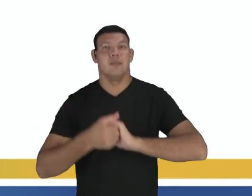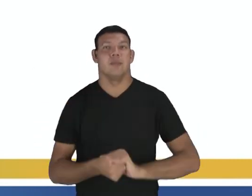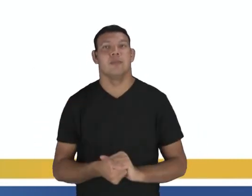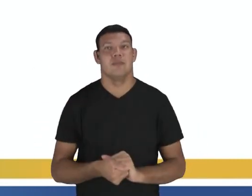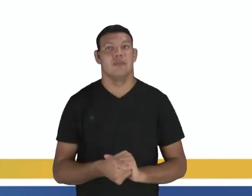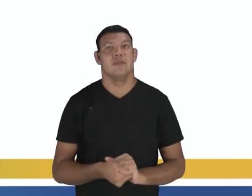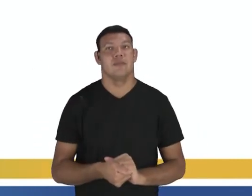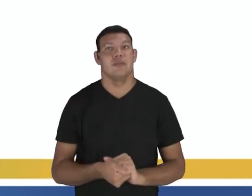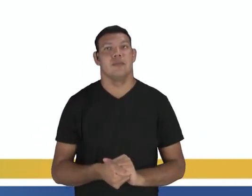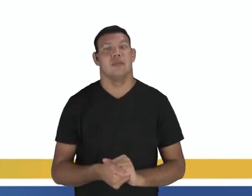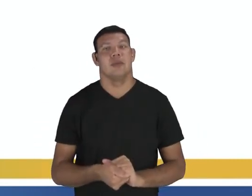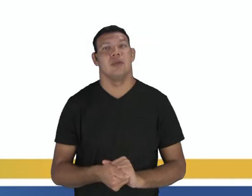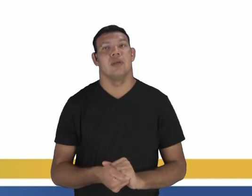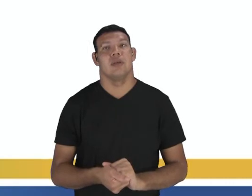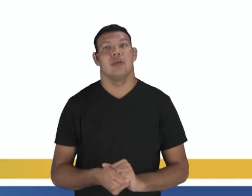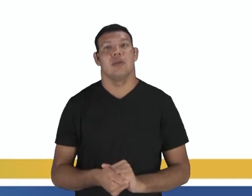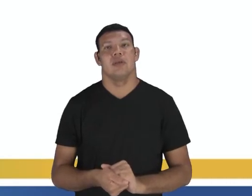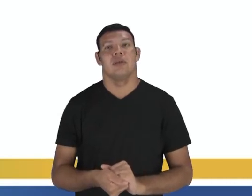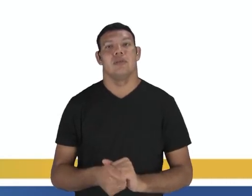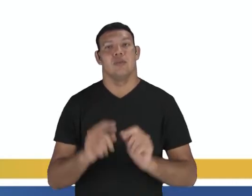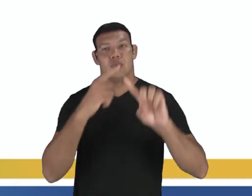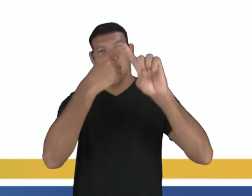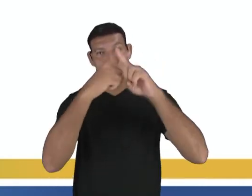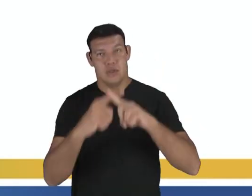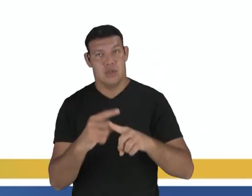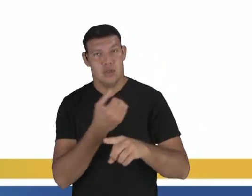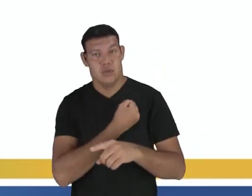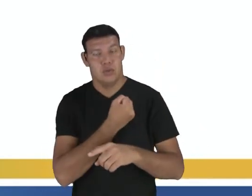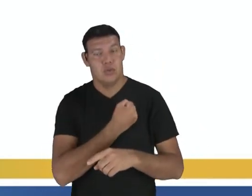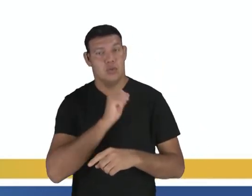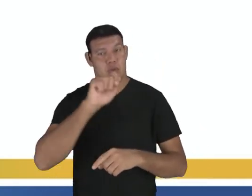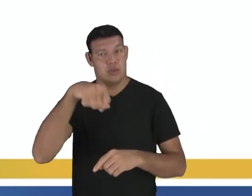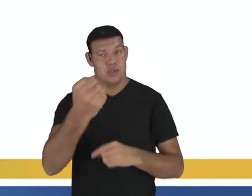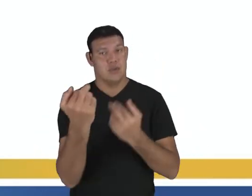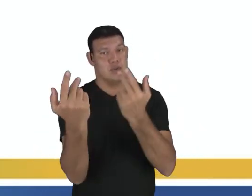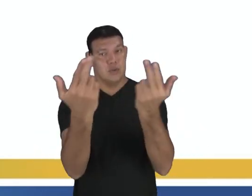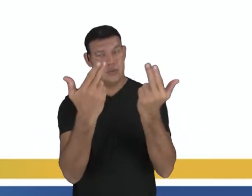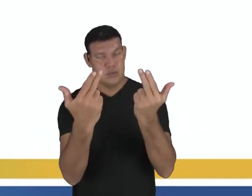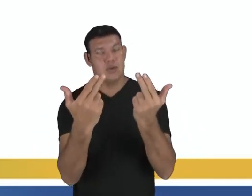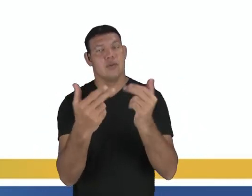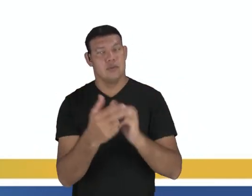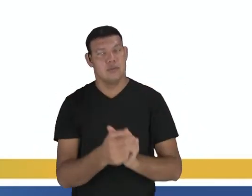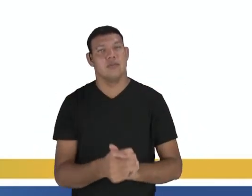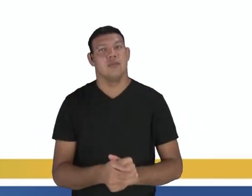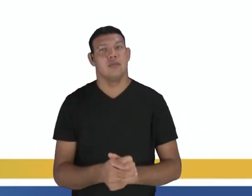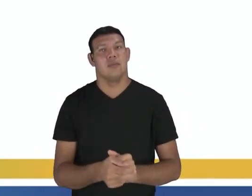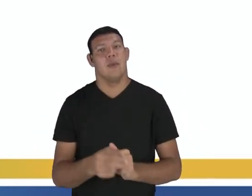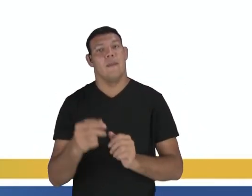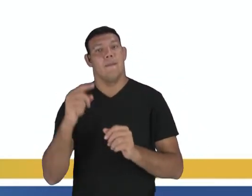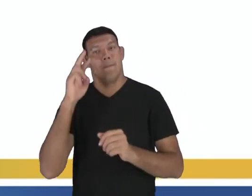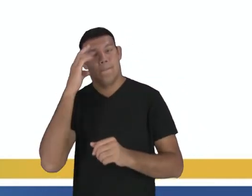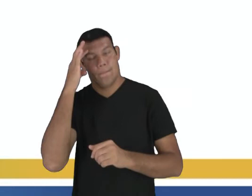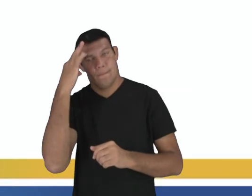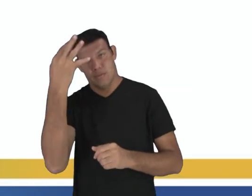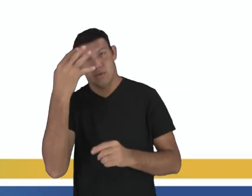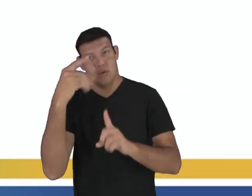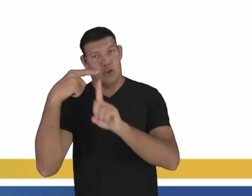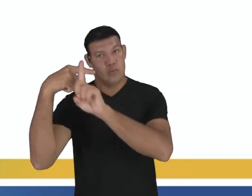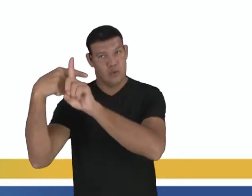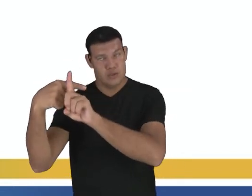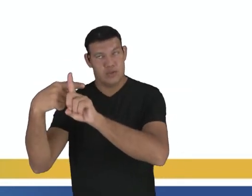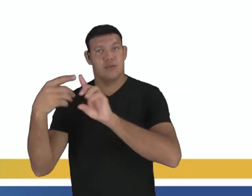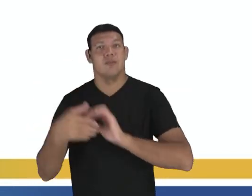o resultado será positivo. Então, vamos lá. Eu tenho o seguinte. Aonde tinha o